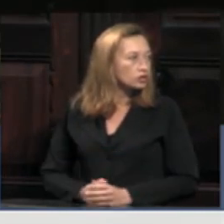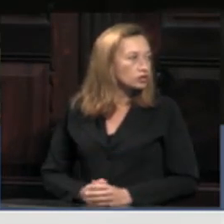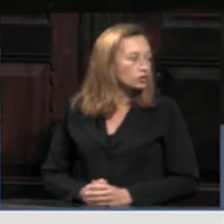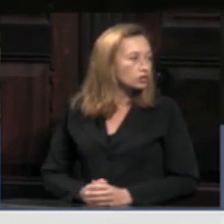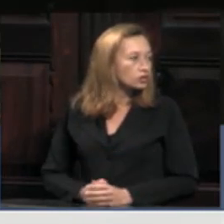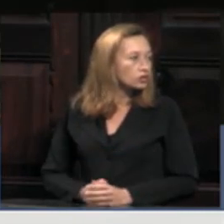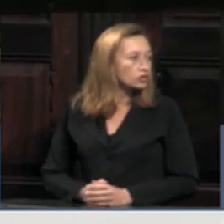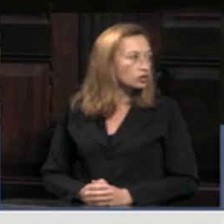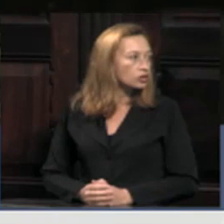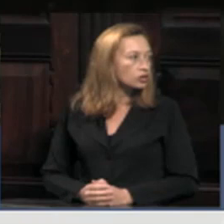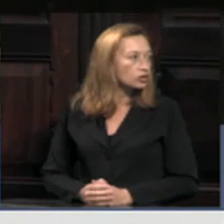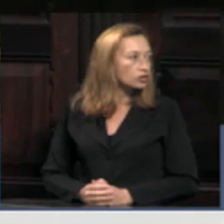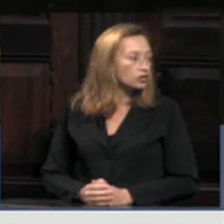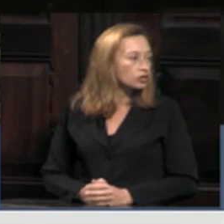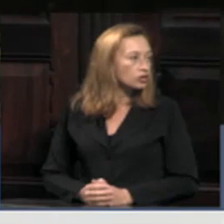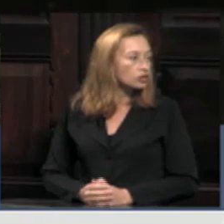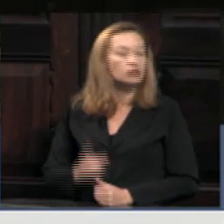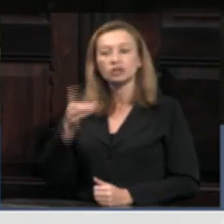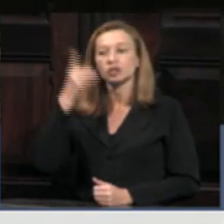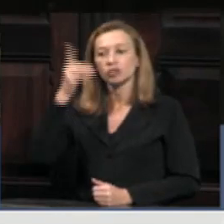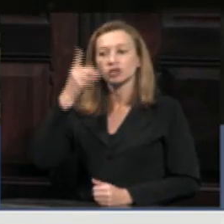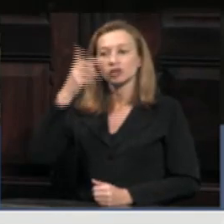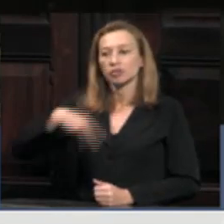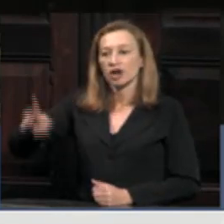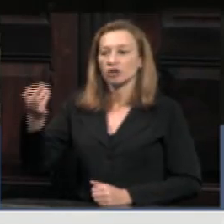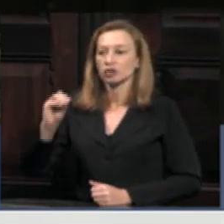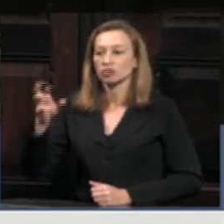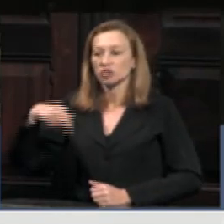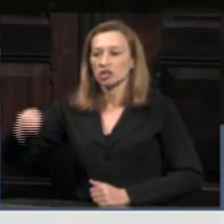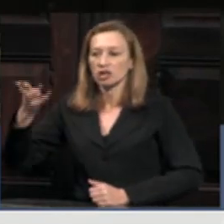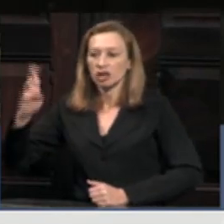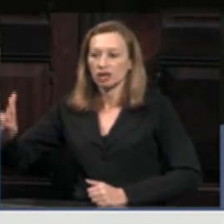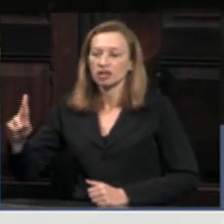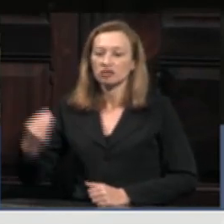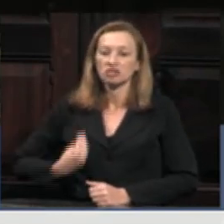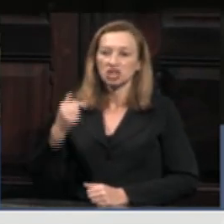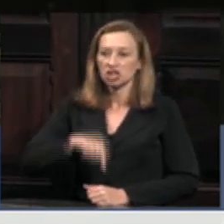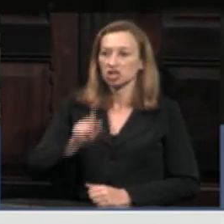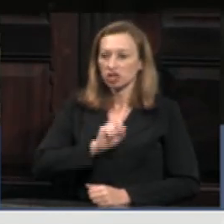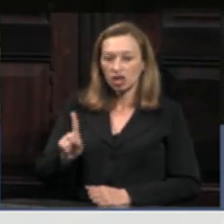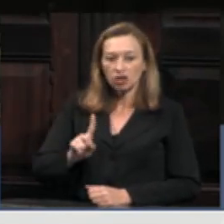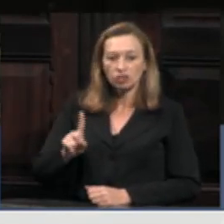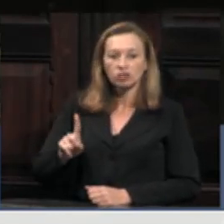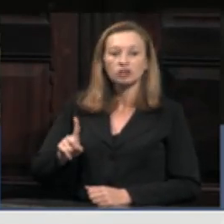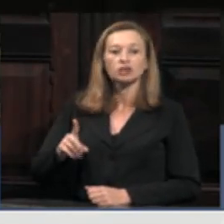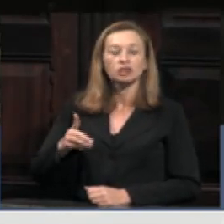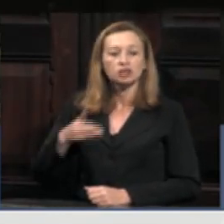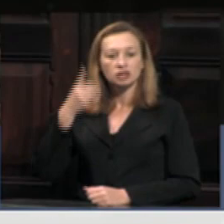Para emitir parecer, deputado Marcos Miller. Não estando presente.